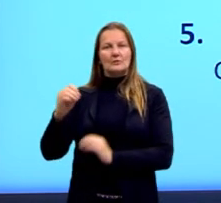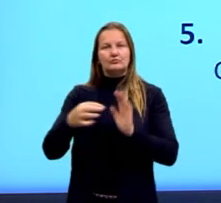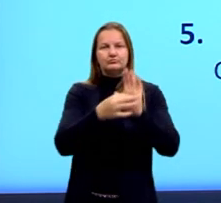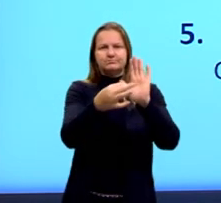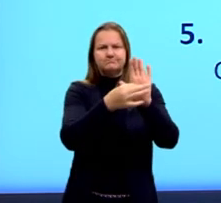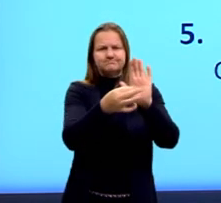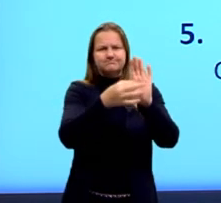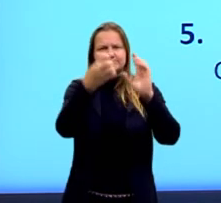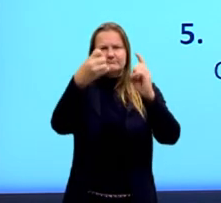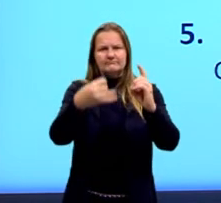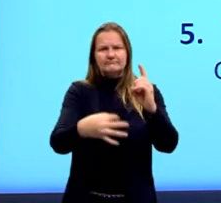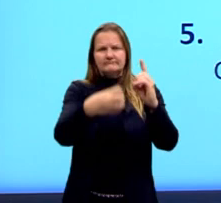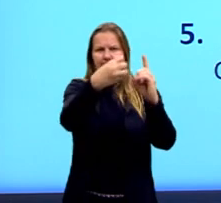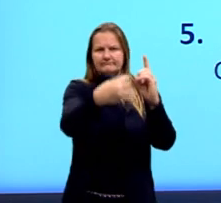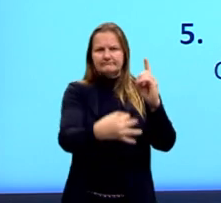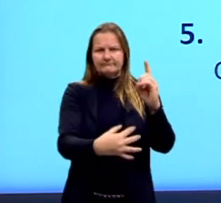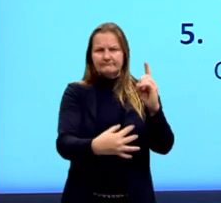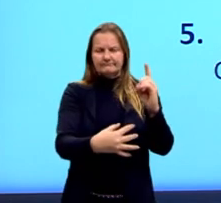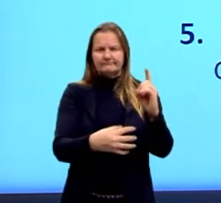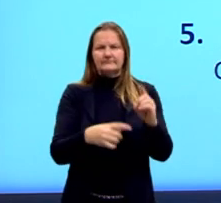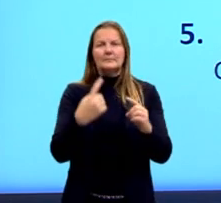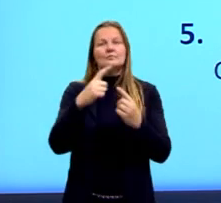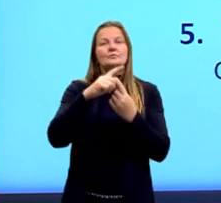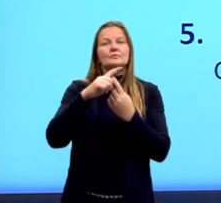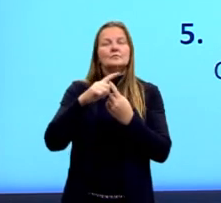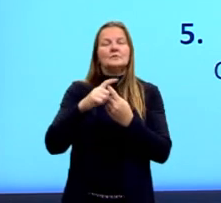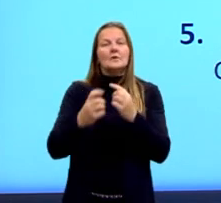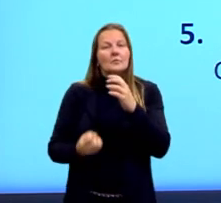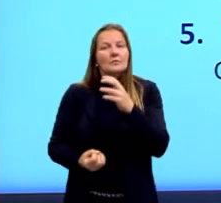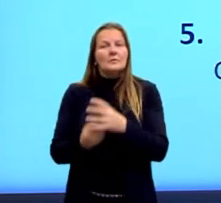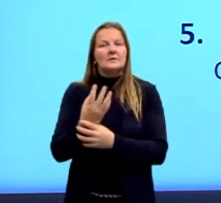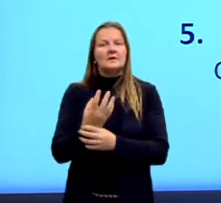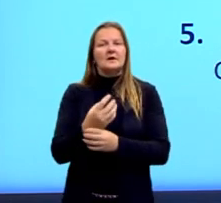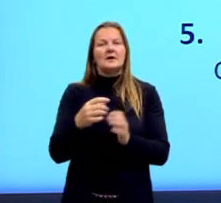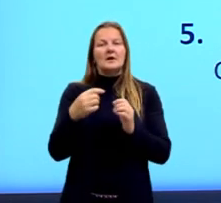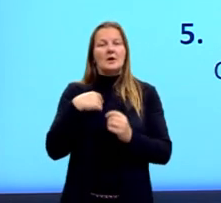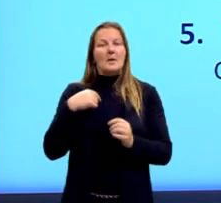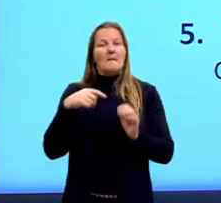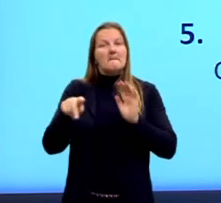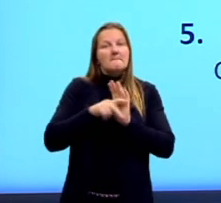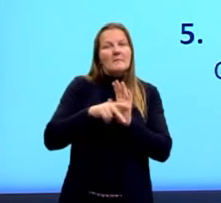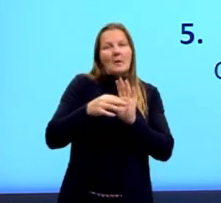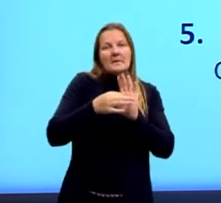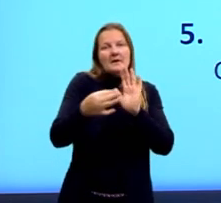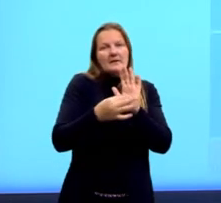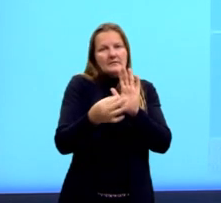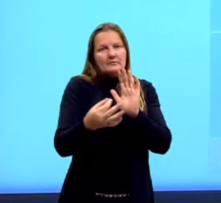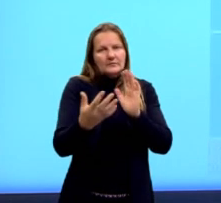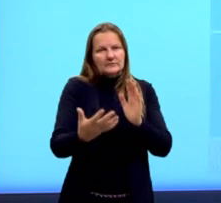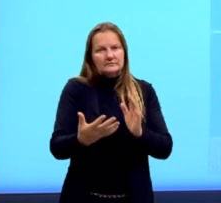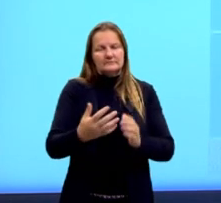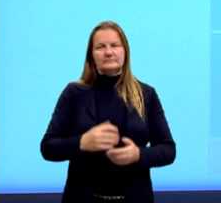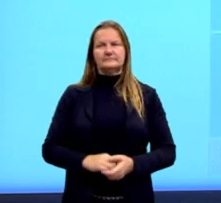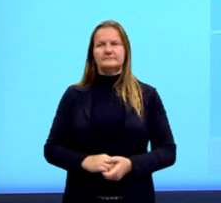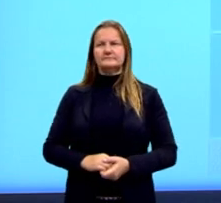tipologia dissertativa na para pro e as nossas argumentações